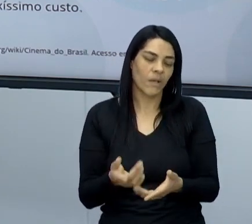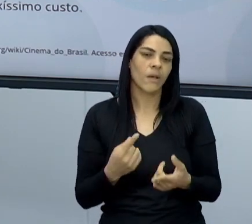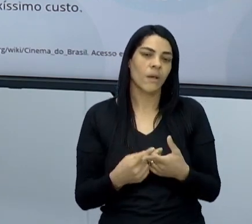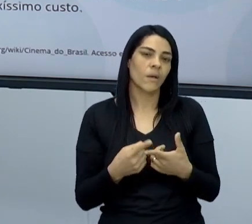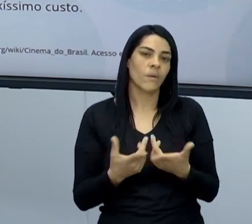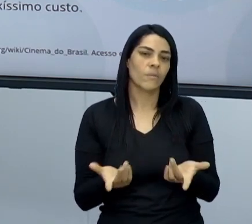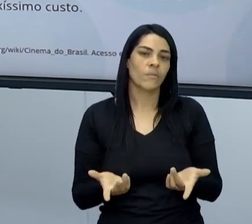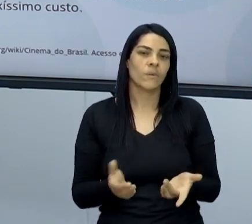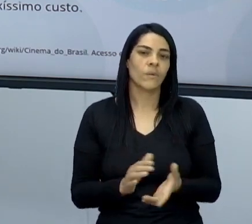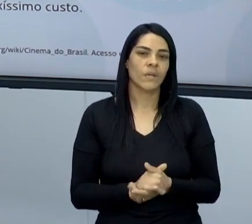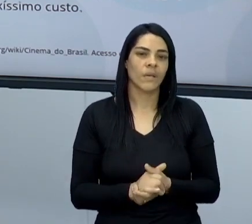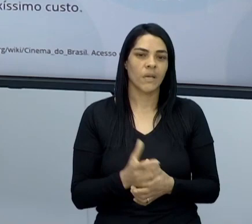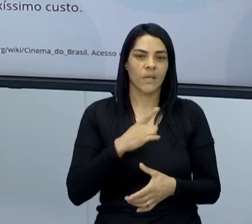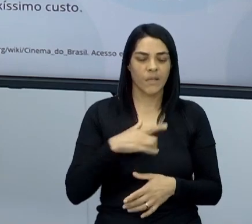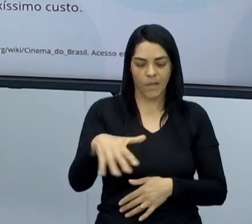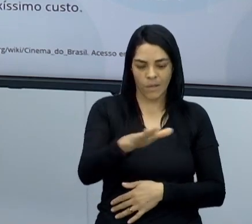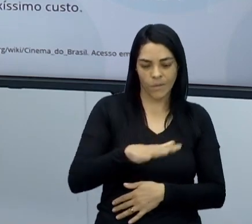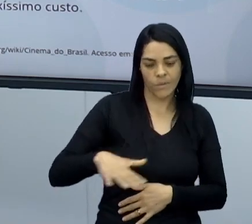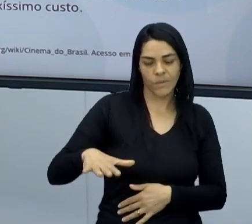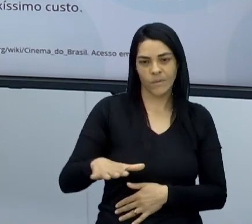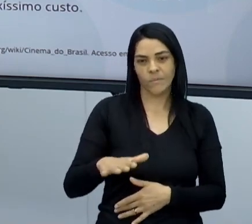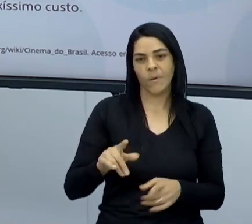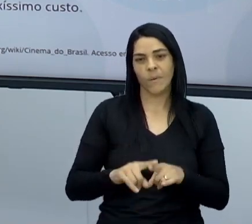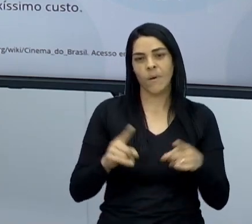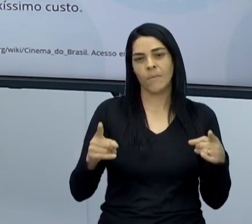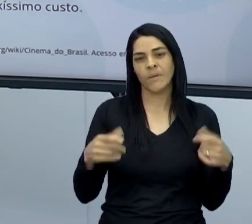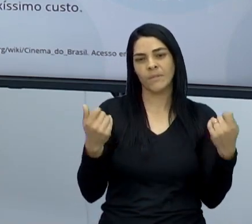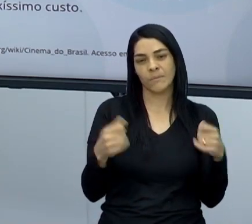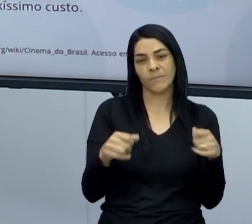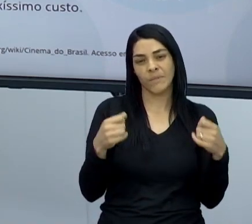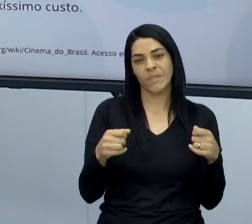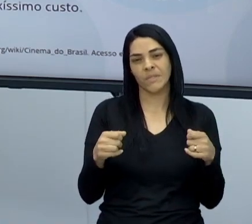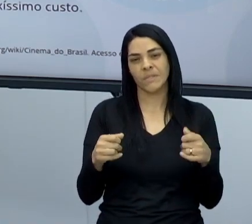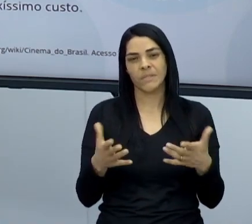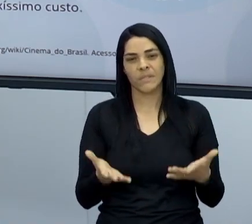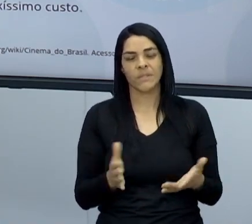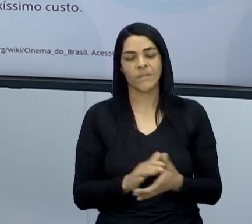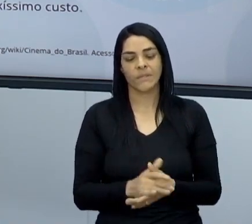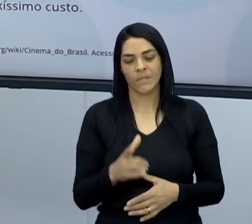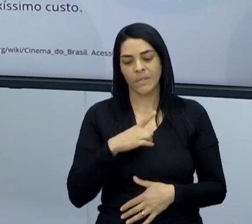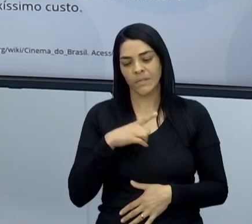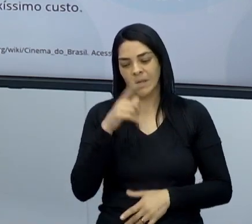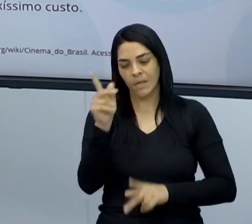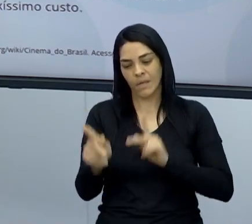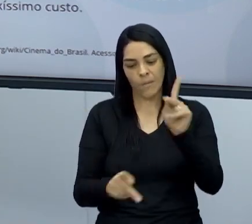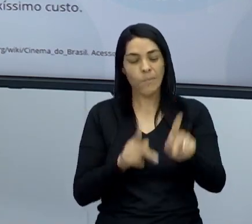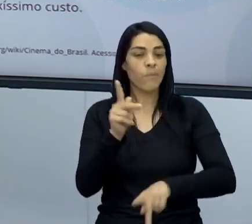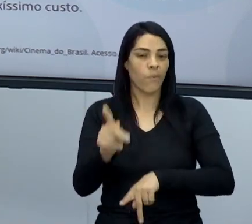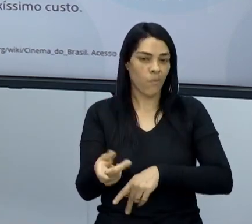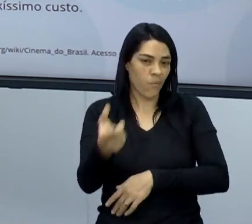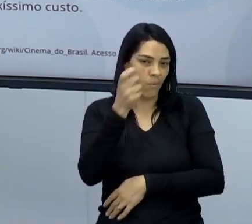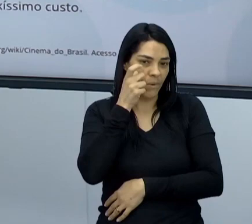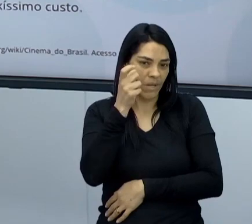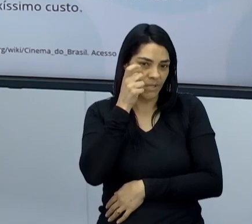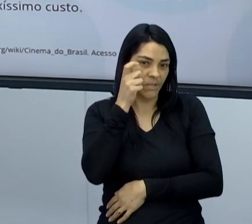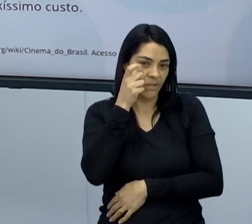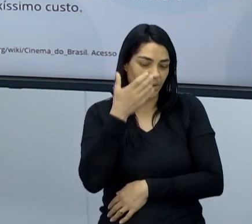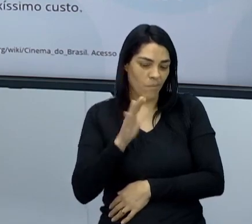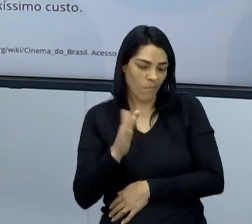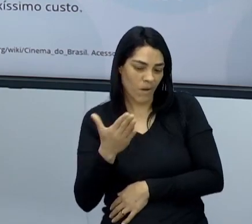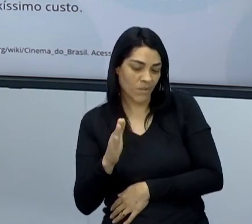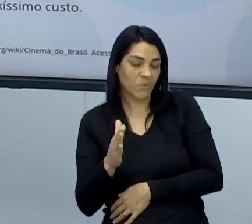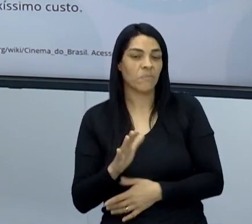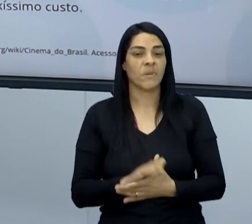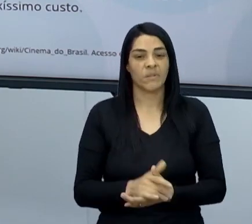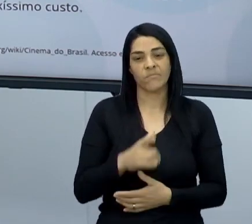têm que assistir. Há o espaço para o cinema underground, mas é necessário também, né, que tenha público. Né? Underground quer dizer que está na margem, né,